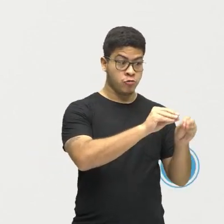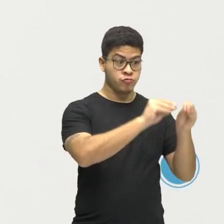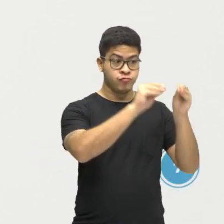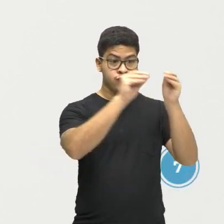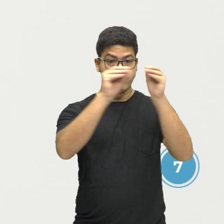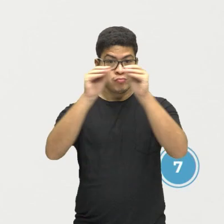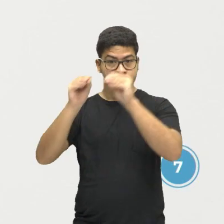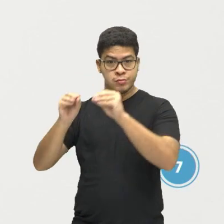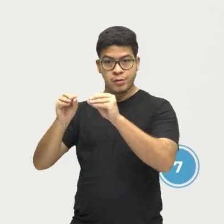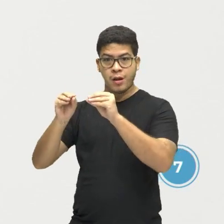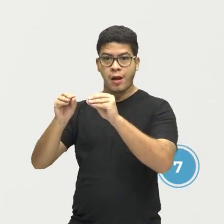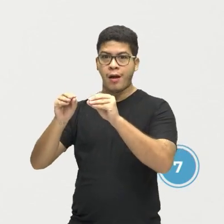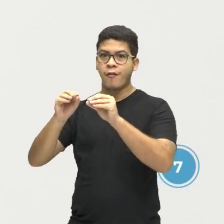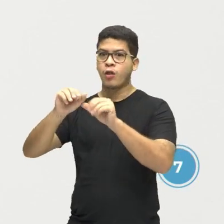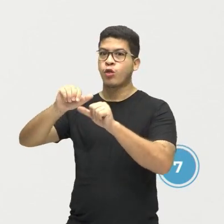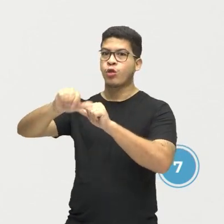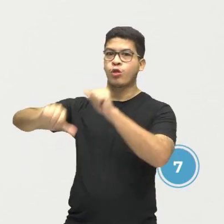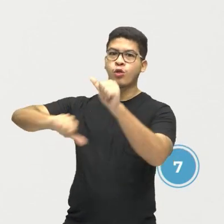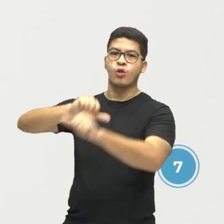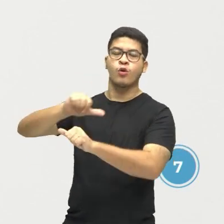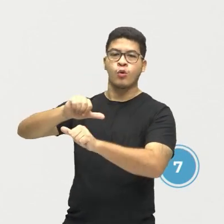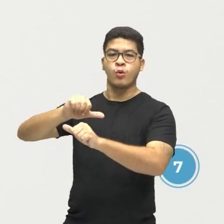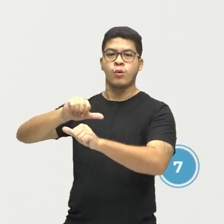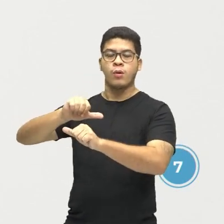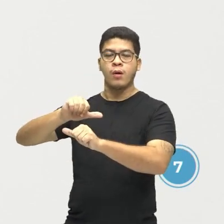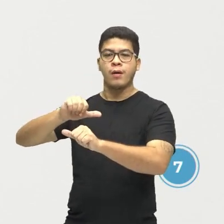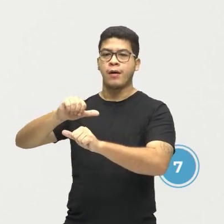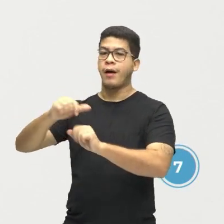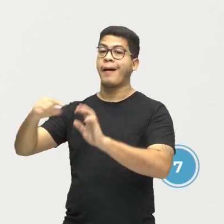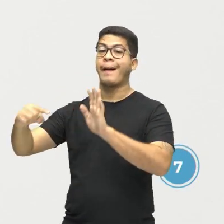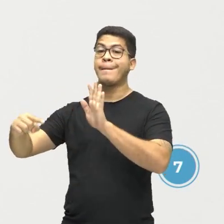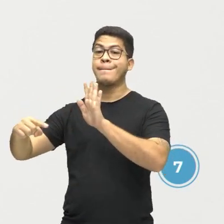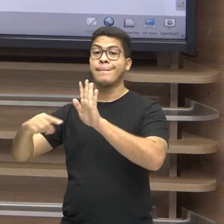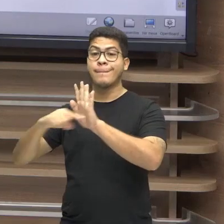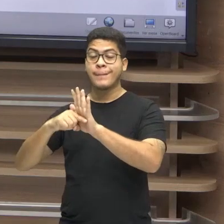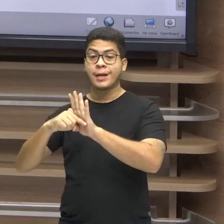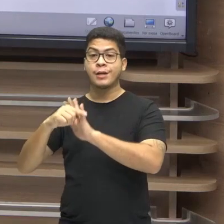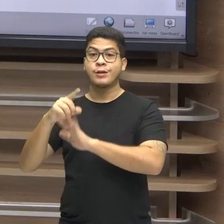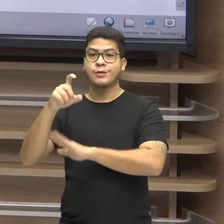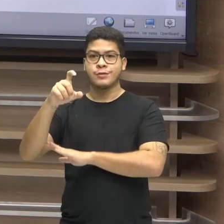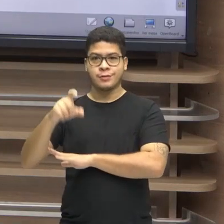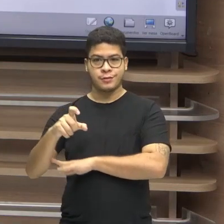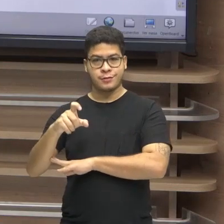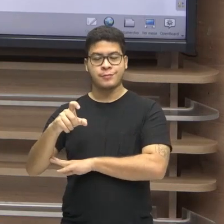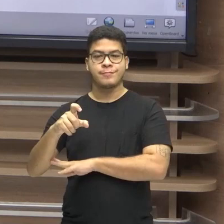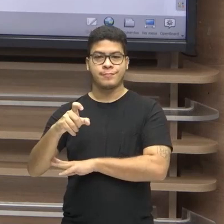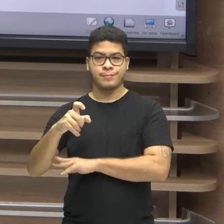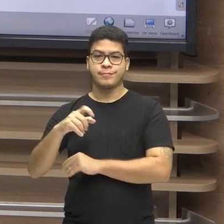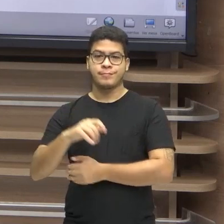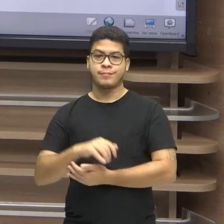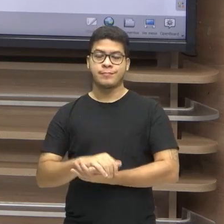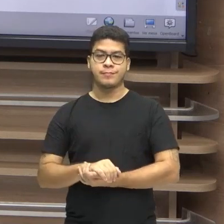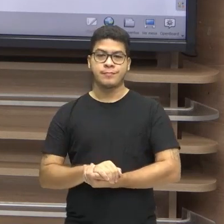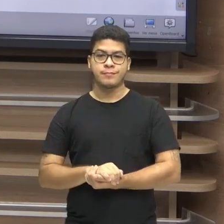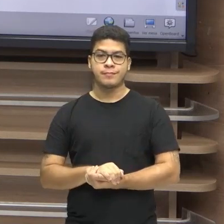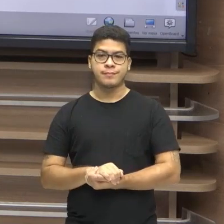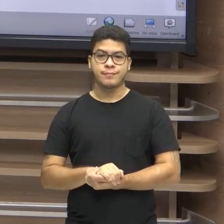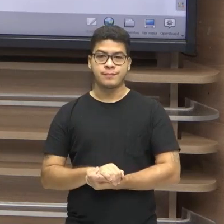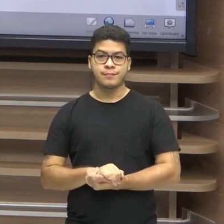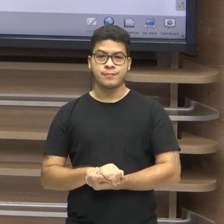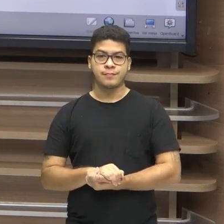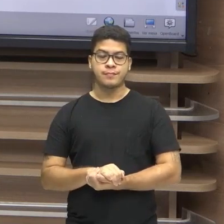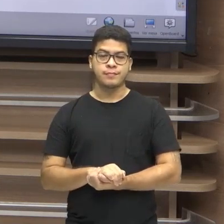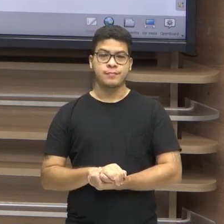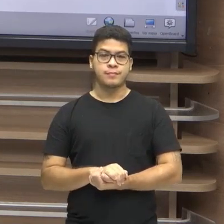está o sinal de igualdade, ó. Então ele saiu do segundo membro, onde ele estava, e veio para o